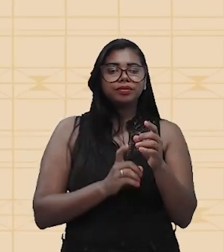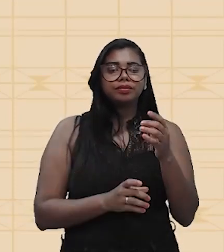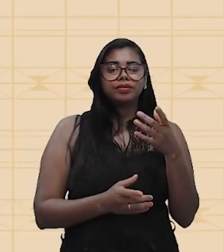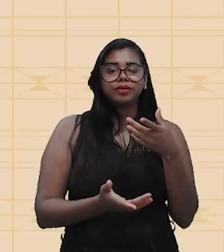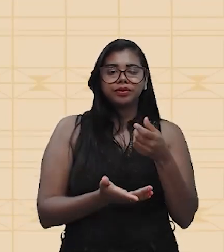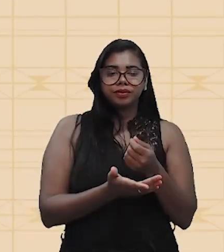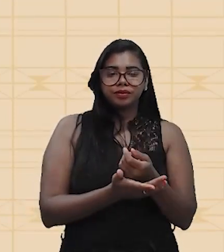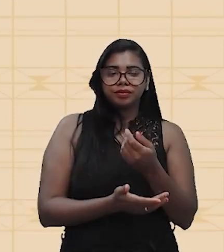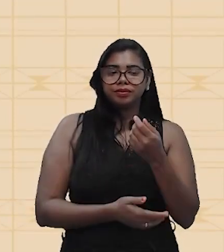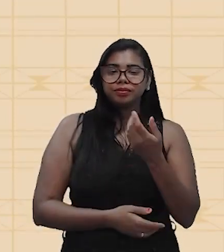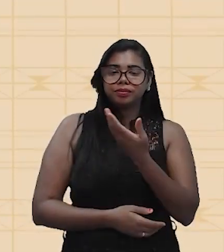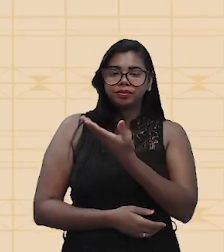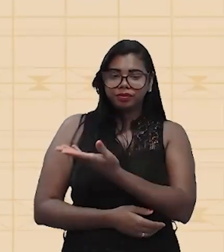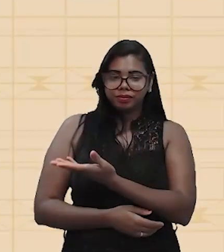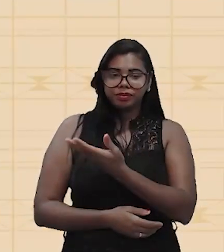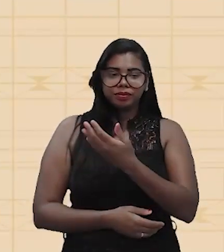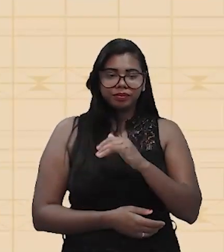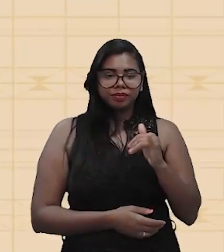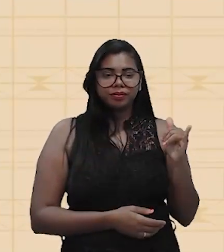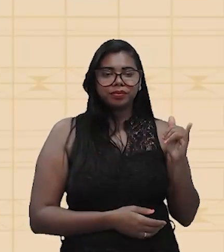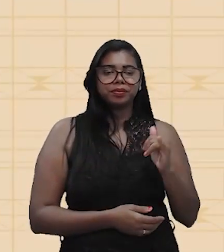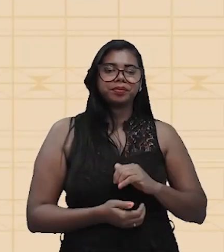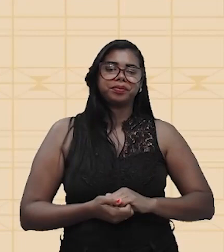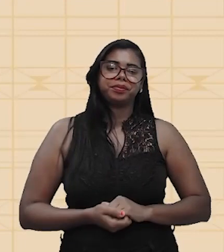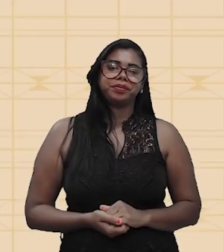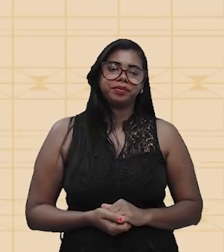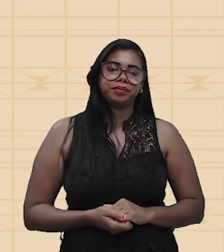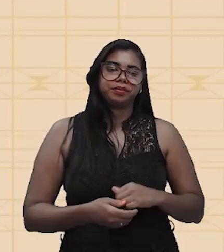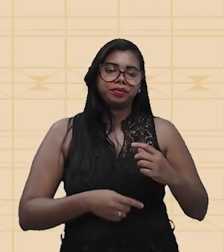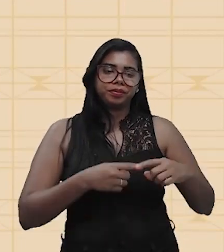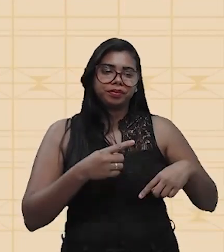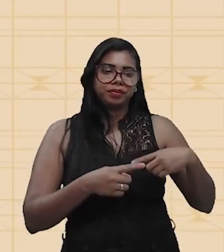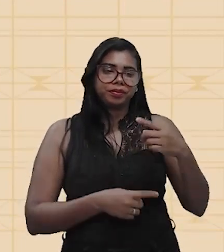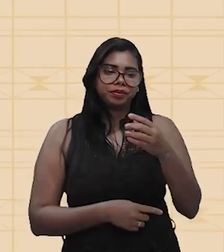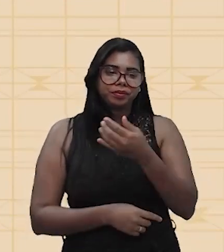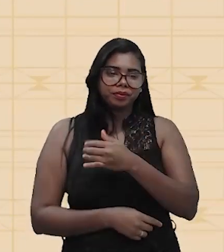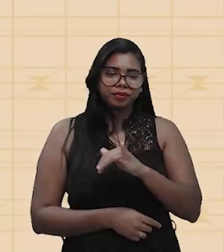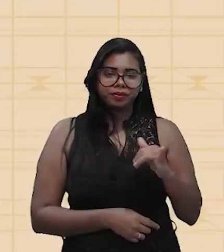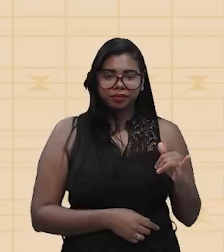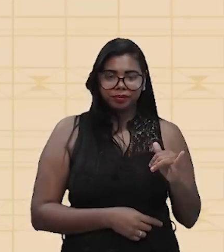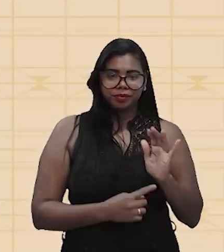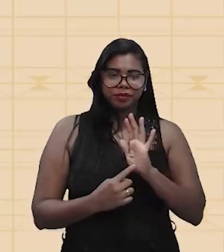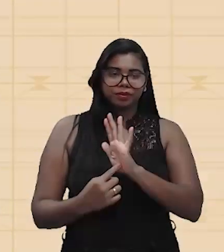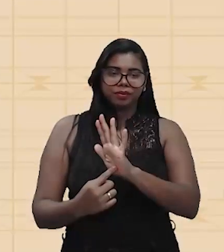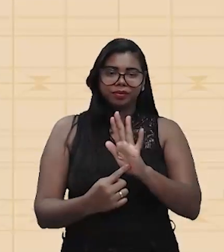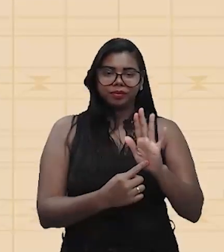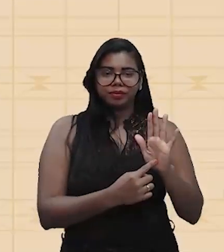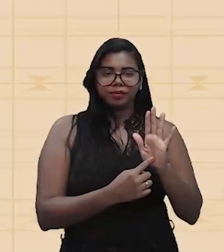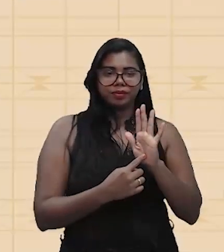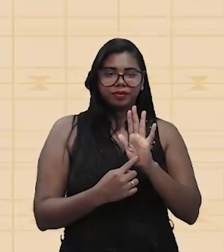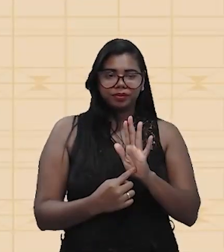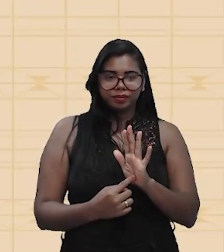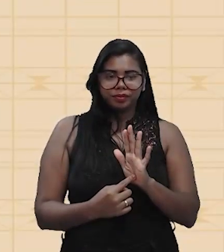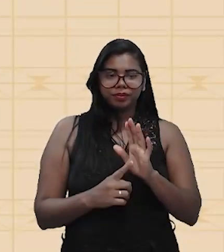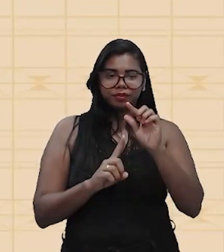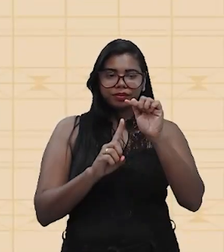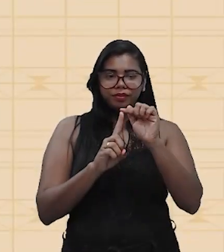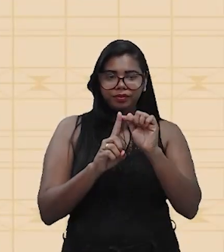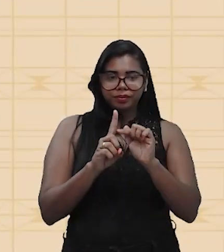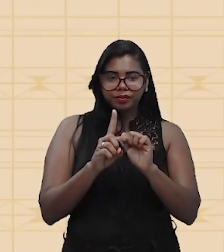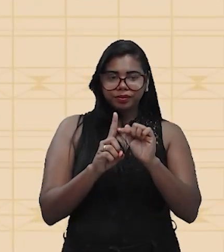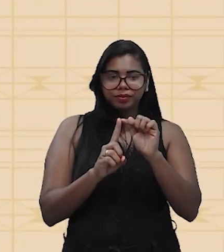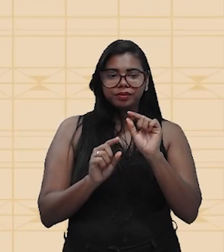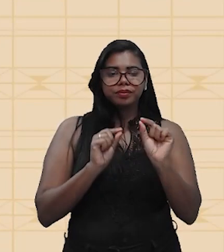aparelho eletrônico. Lembrando que isso vai gerar o efeito Joule, que é o efeito da dissipação térmica. O que pode